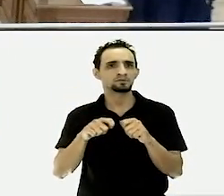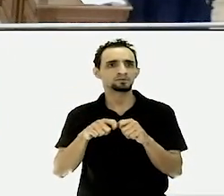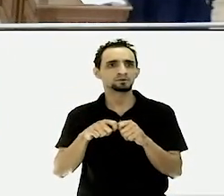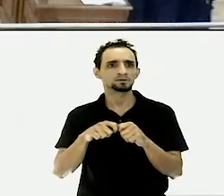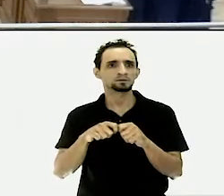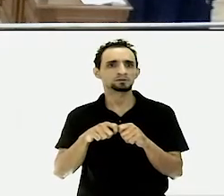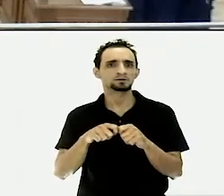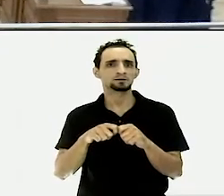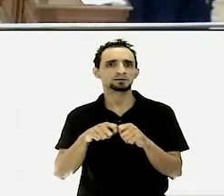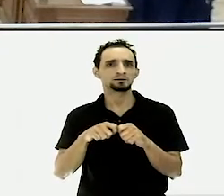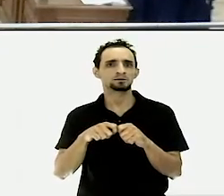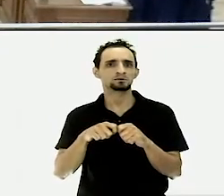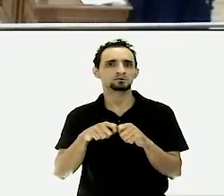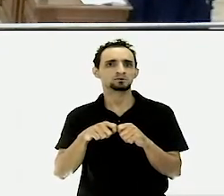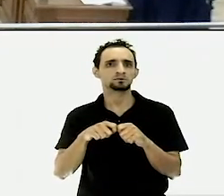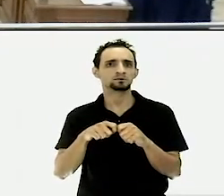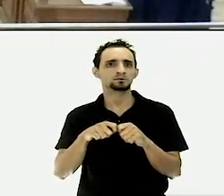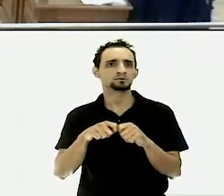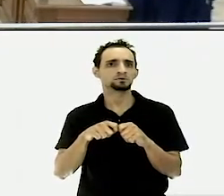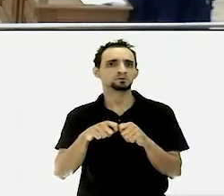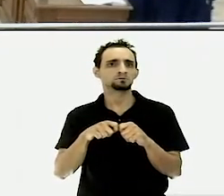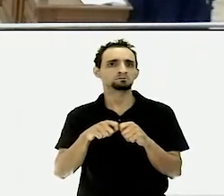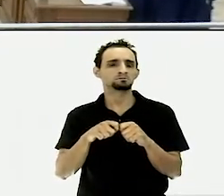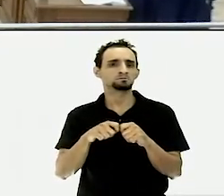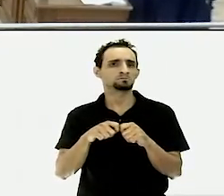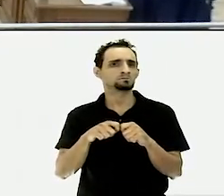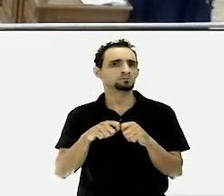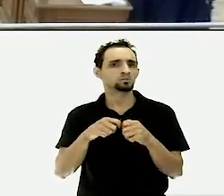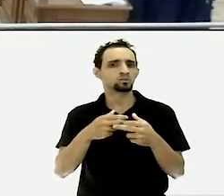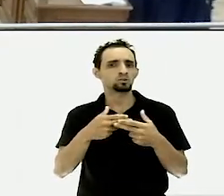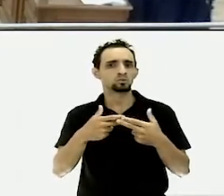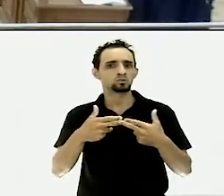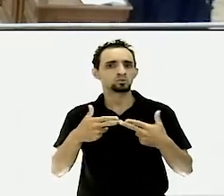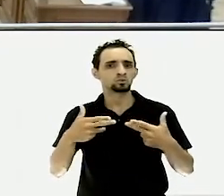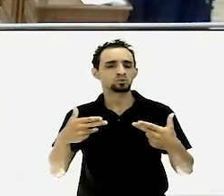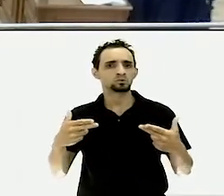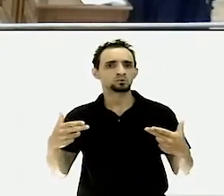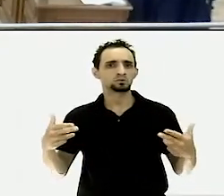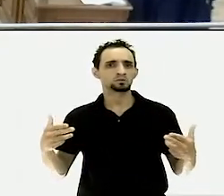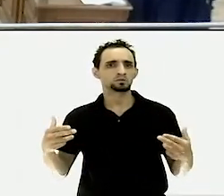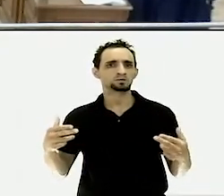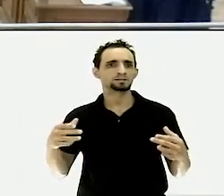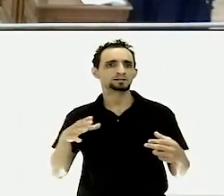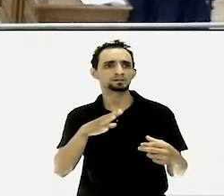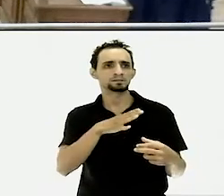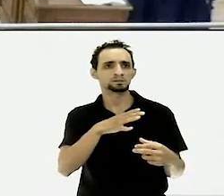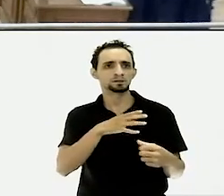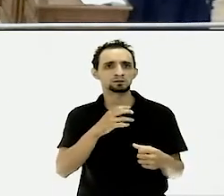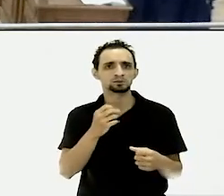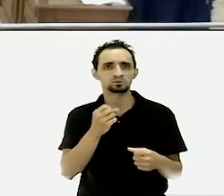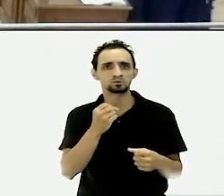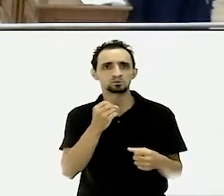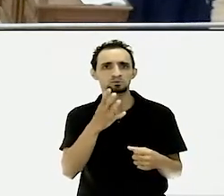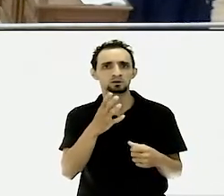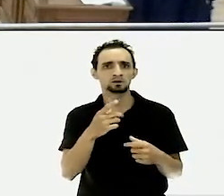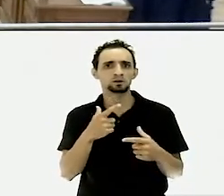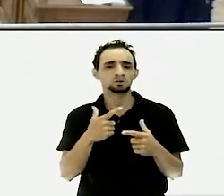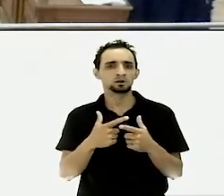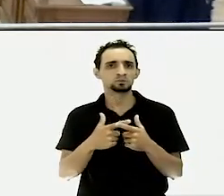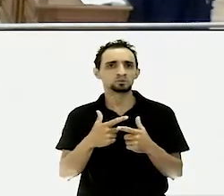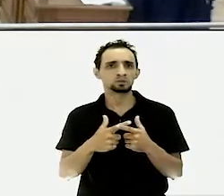E no Brasil foi implantado o mês de suicídio, mês de conscientização ao suicídio, no ano de